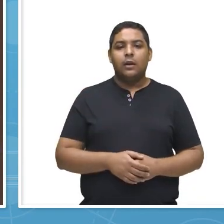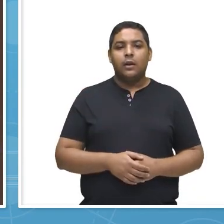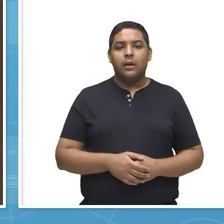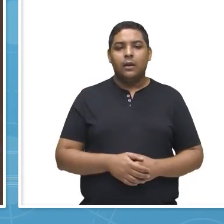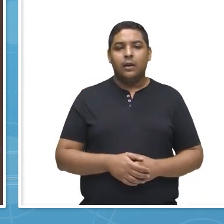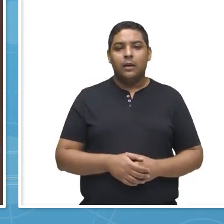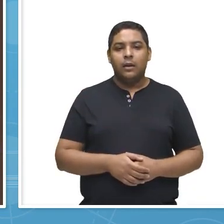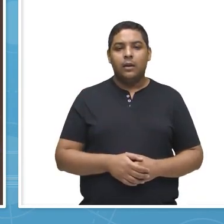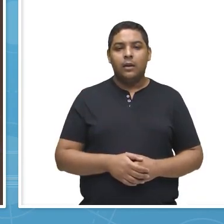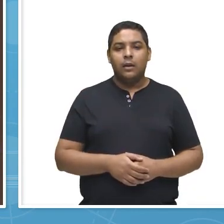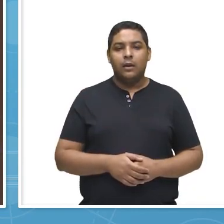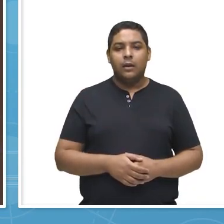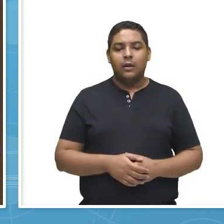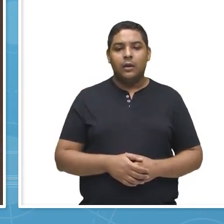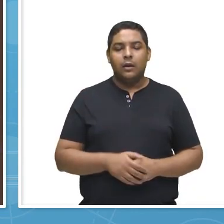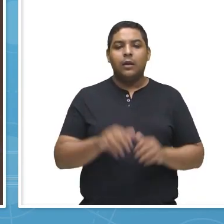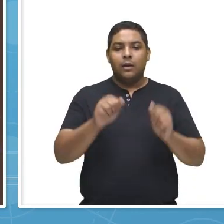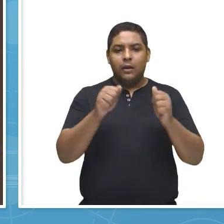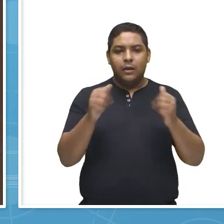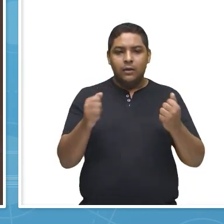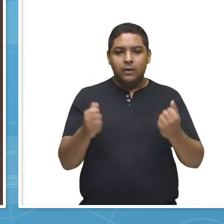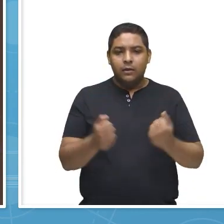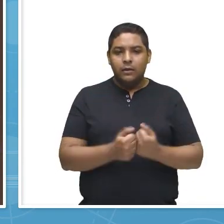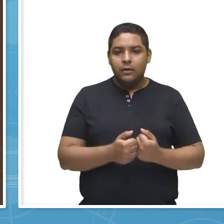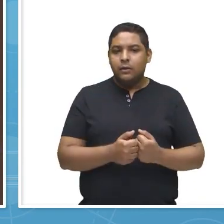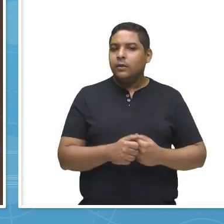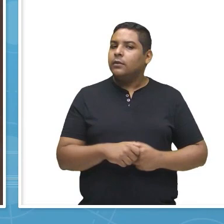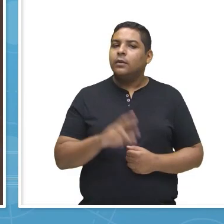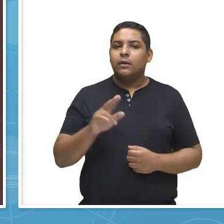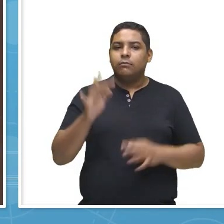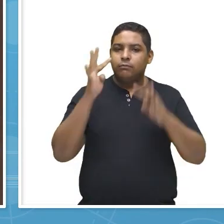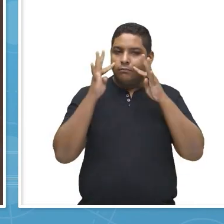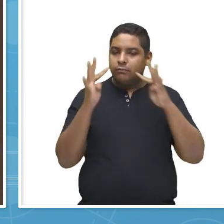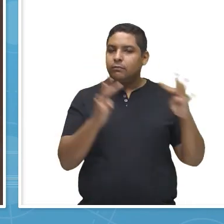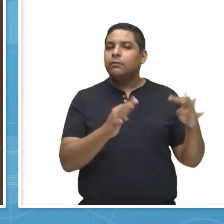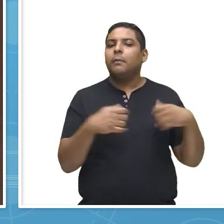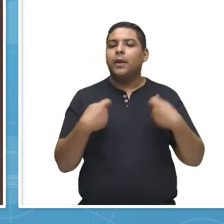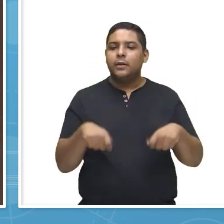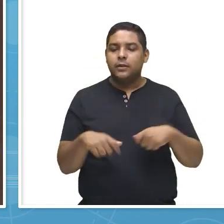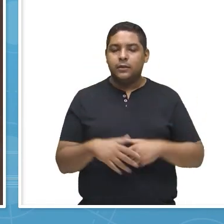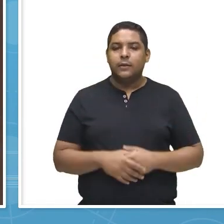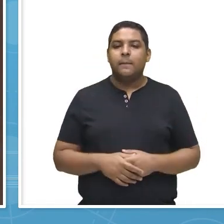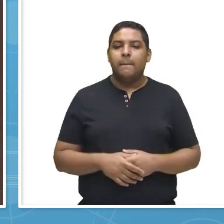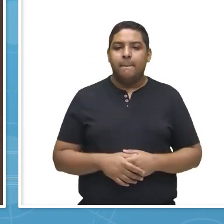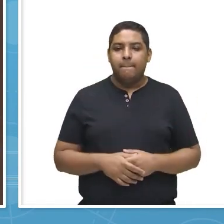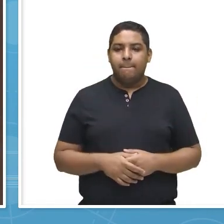Olha, vamos prestar atenção. Temos a resposta do Antônio. O